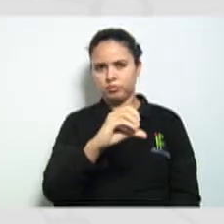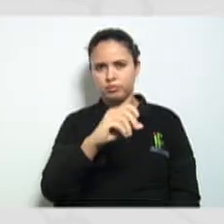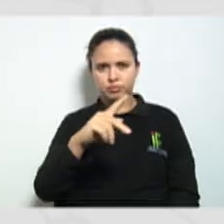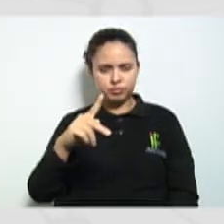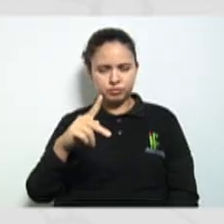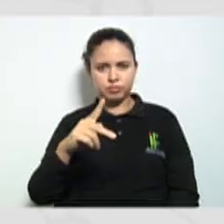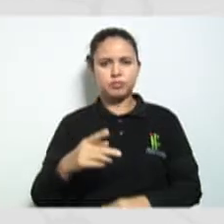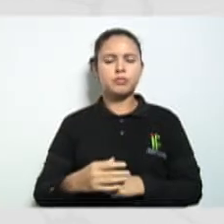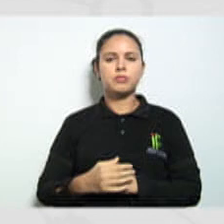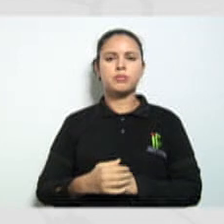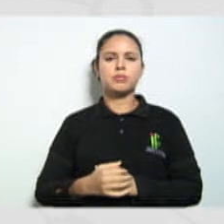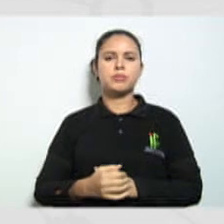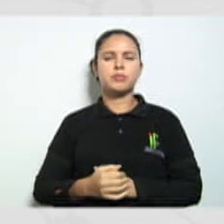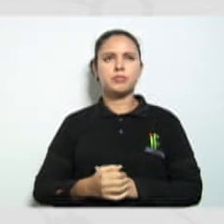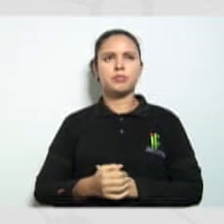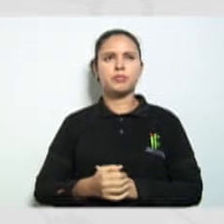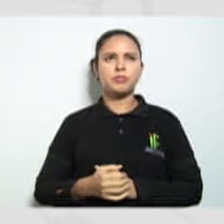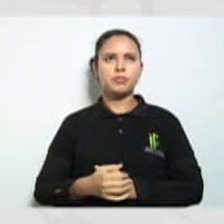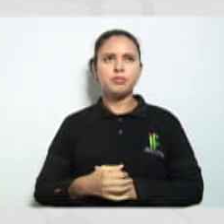nos slides.